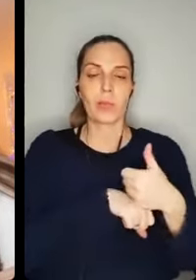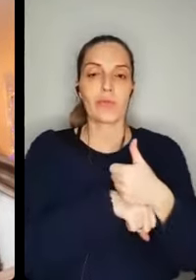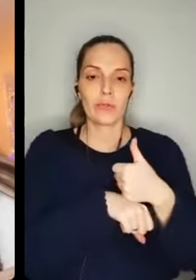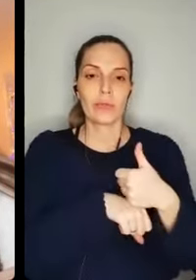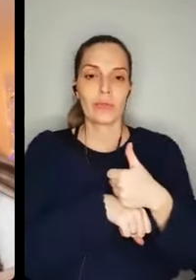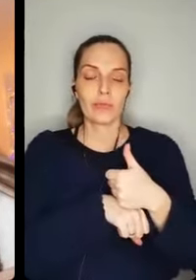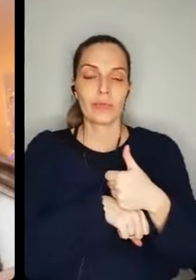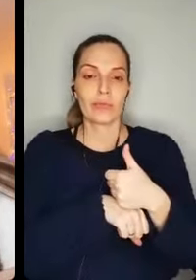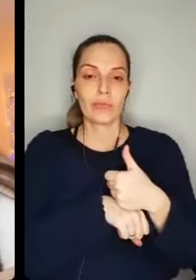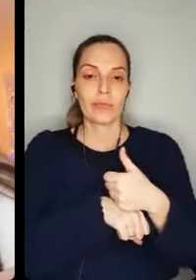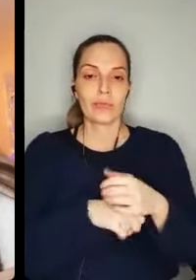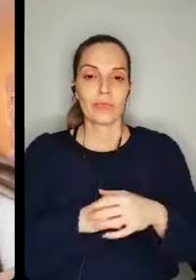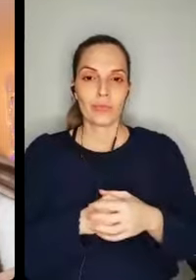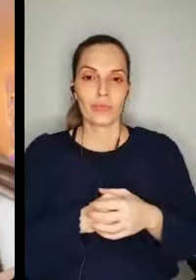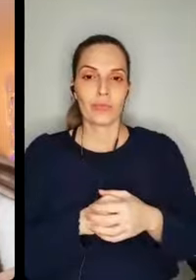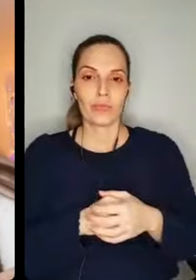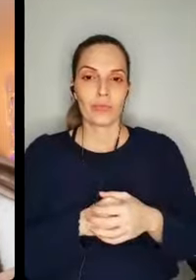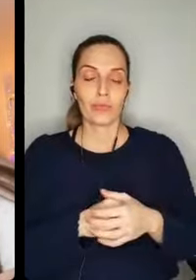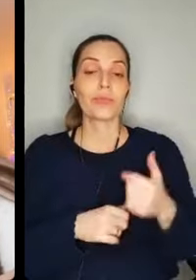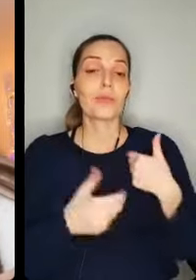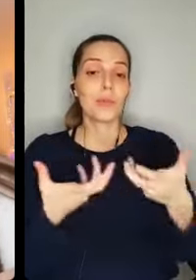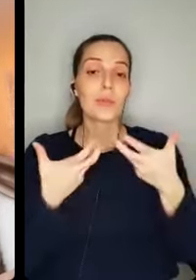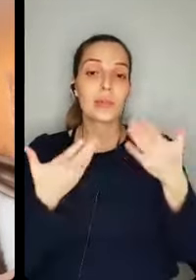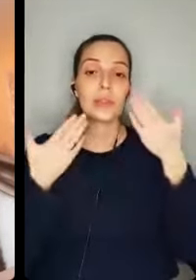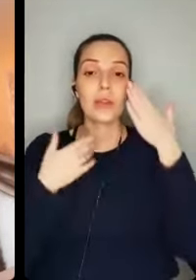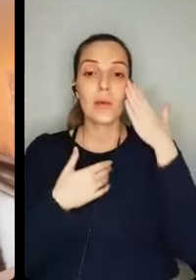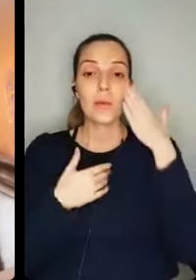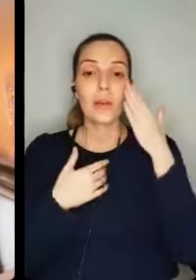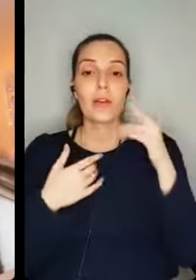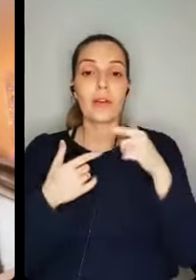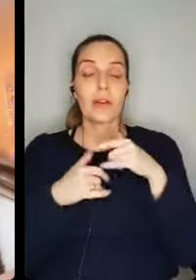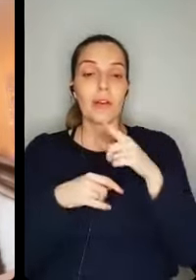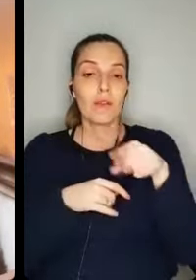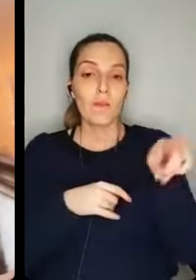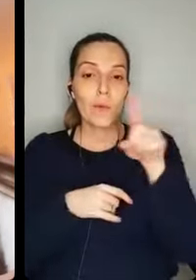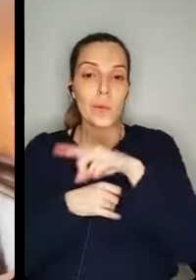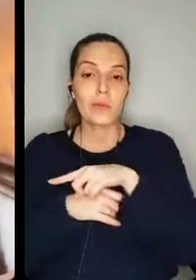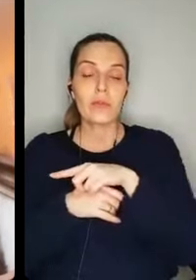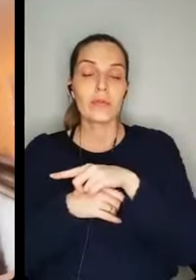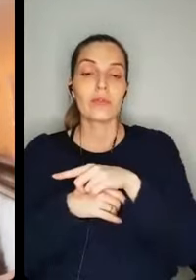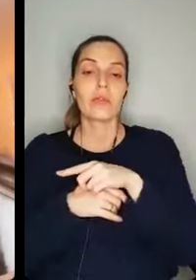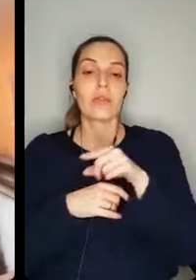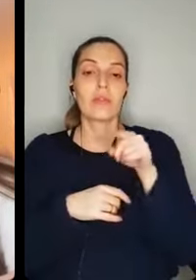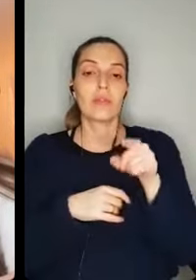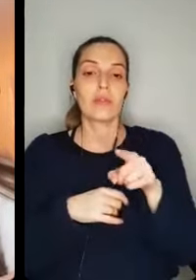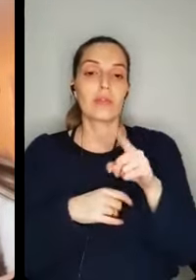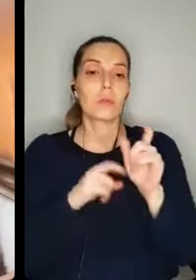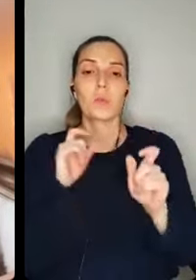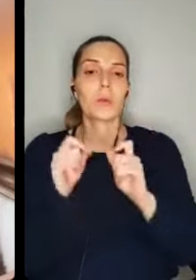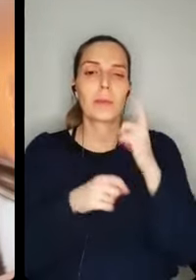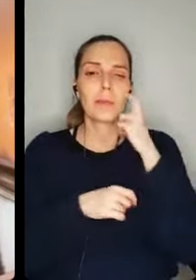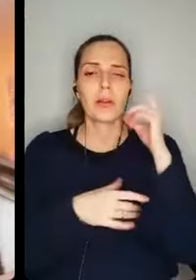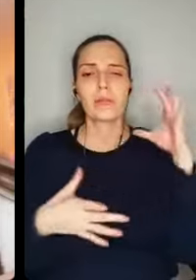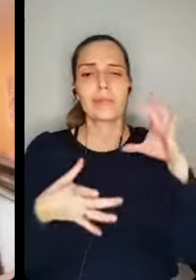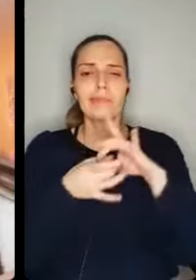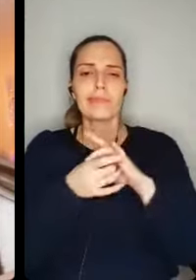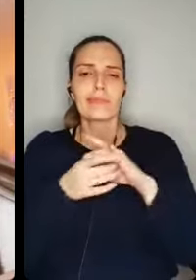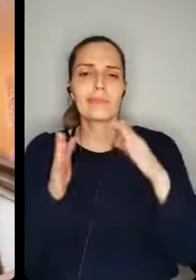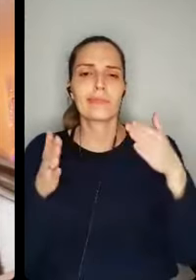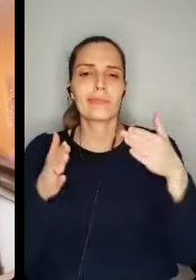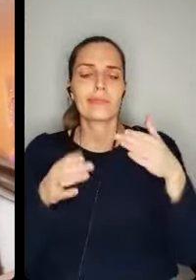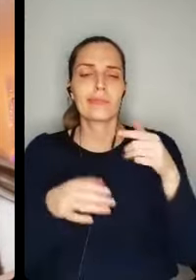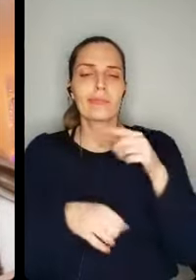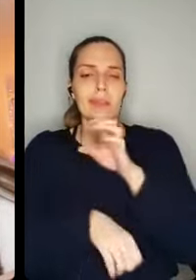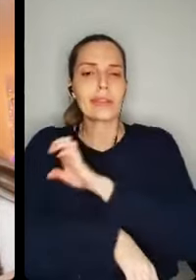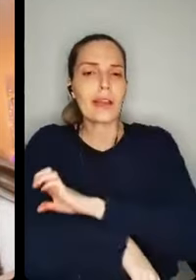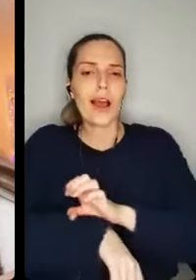seguinte, gurizada, o que eu queria saber de vocês é o que vocês acreditam nesses estágios. Eu imagino que vocês, por estar aí no quarto ano, vocês já estão, vocês falaram que estão inseridos em estágios, né? Não